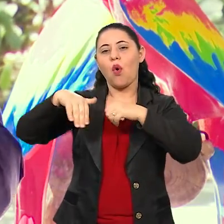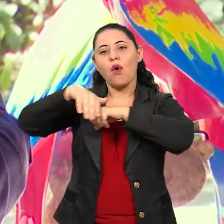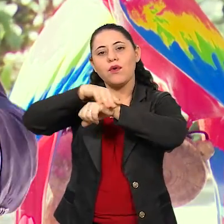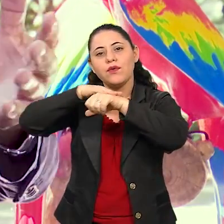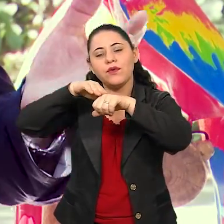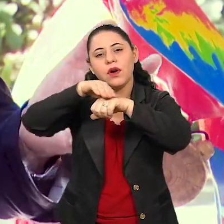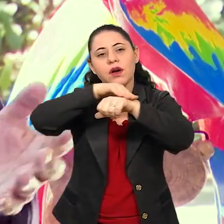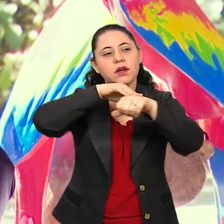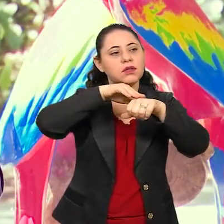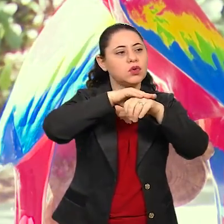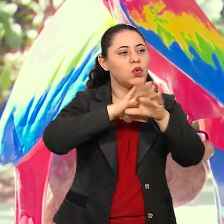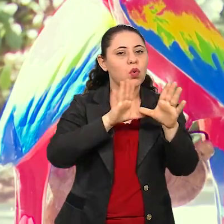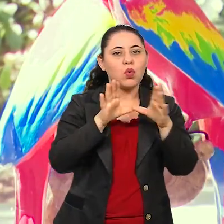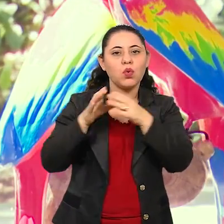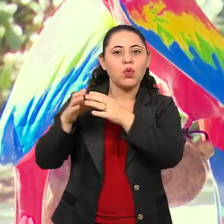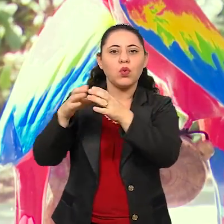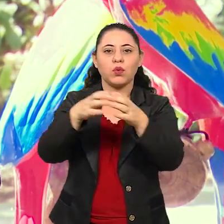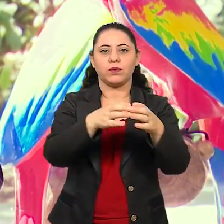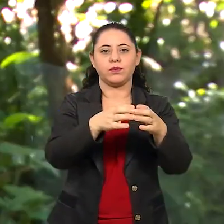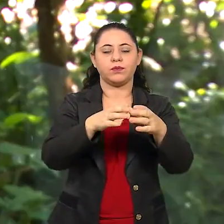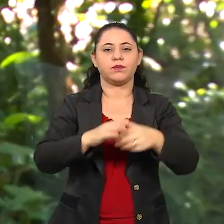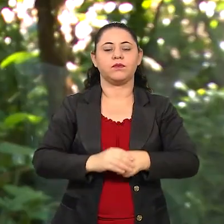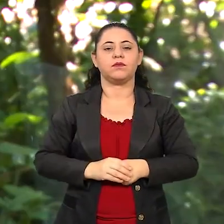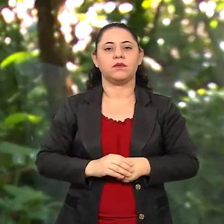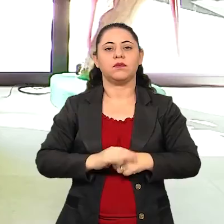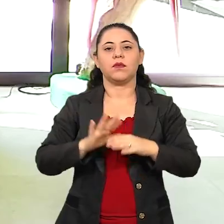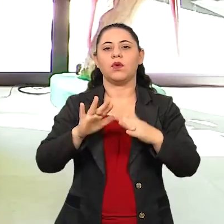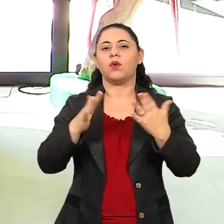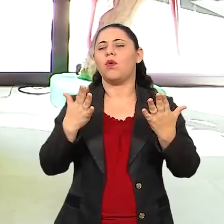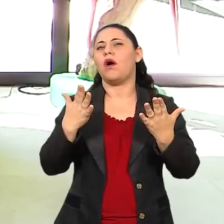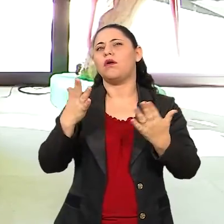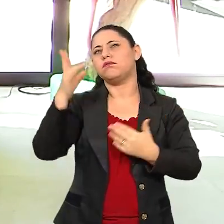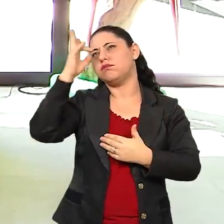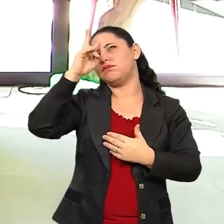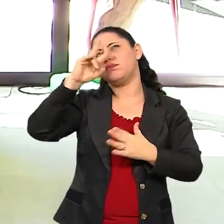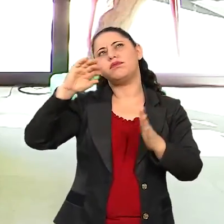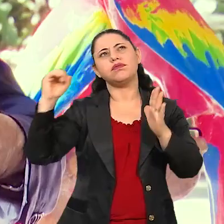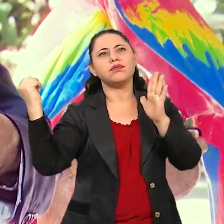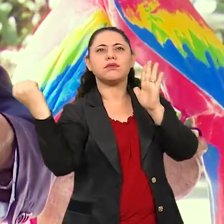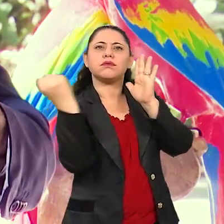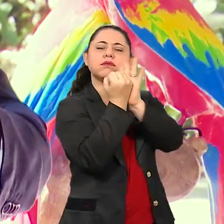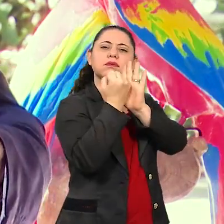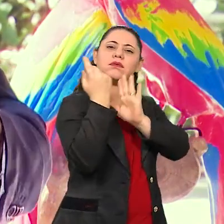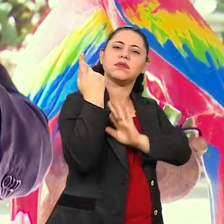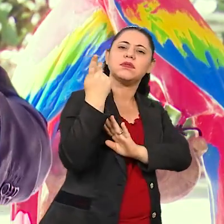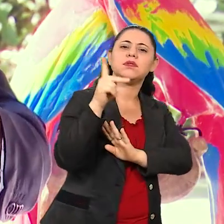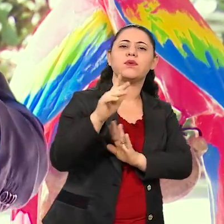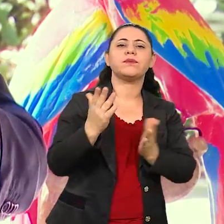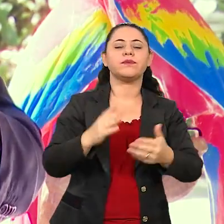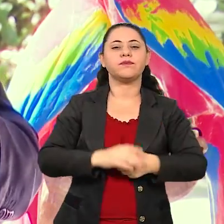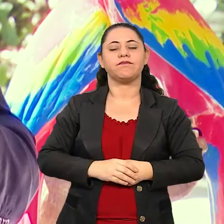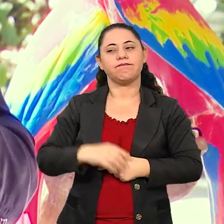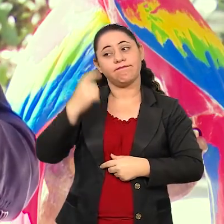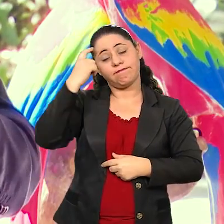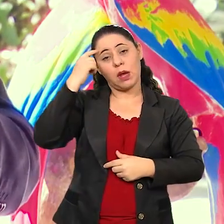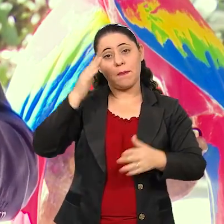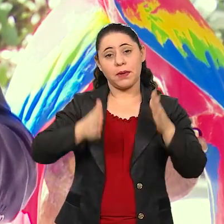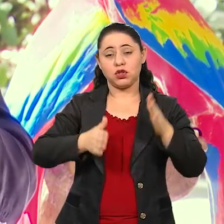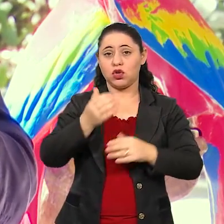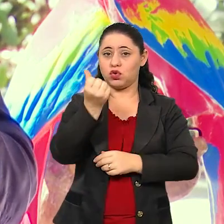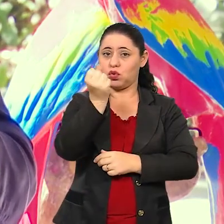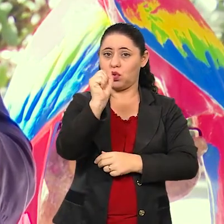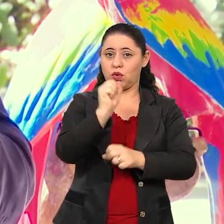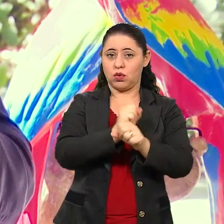diálogo com todos os setores organizados Governador qual que é o seu legado acho que o grande legado do nosso